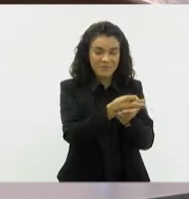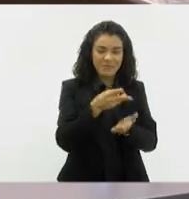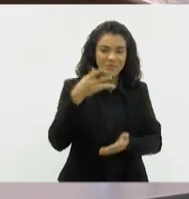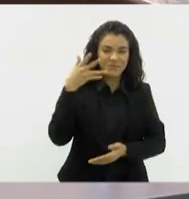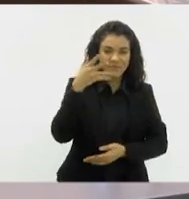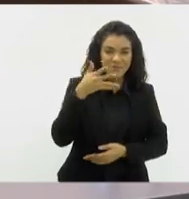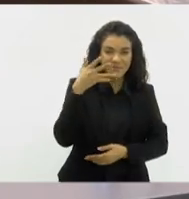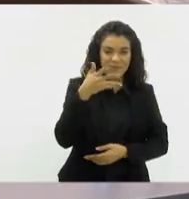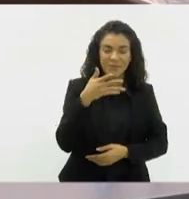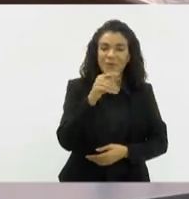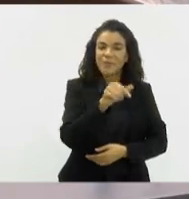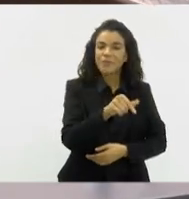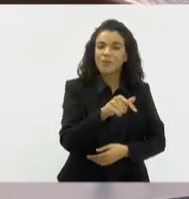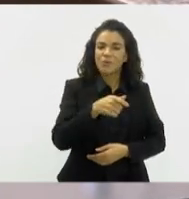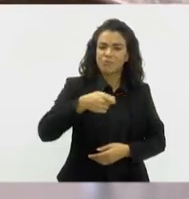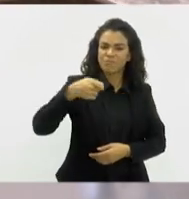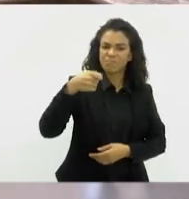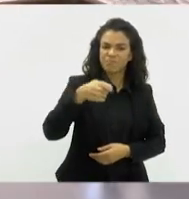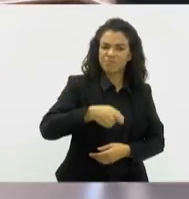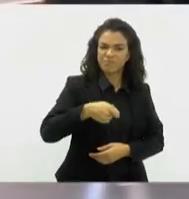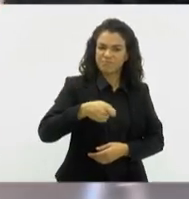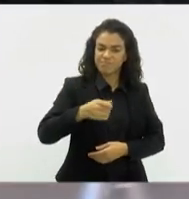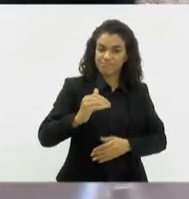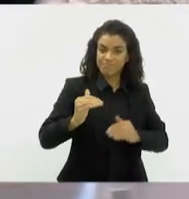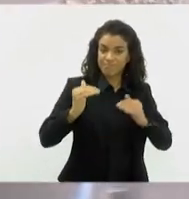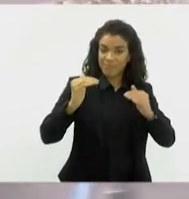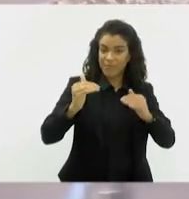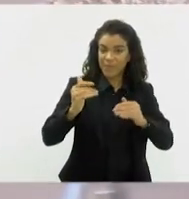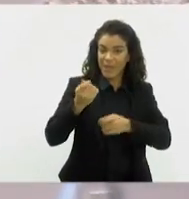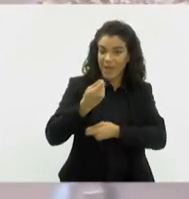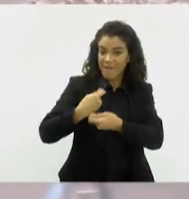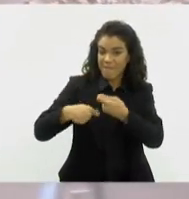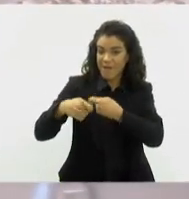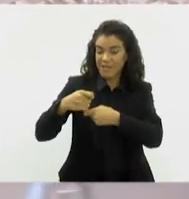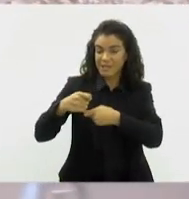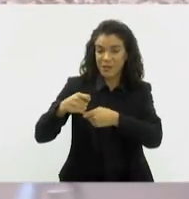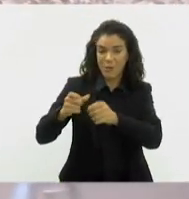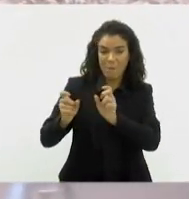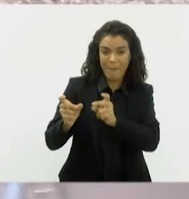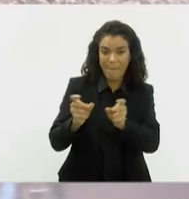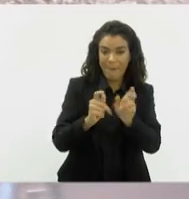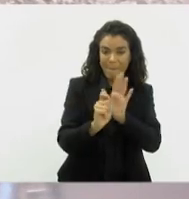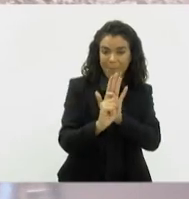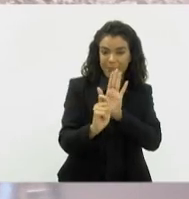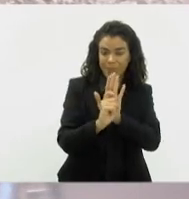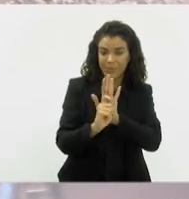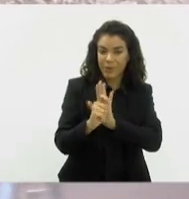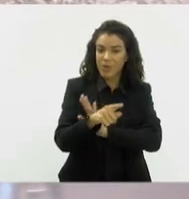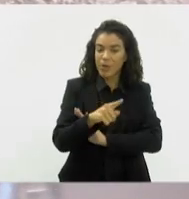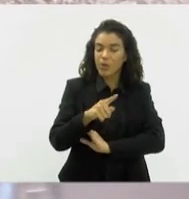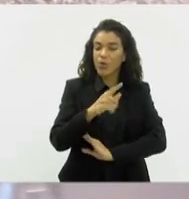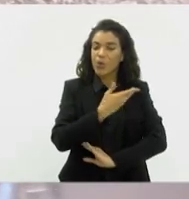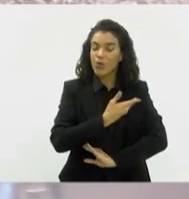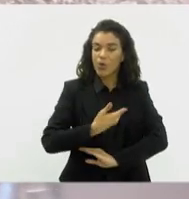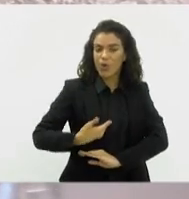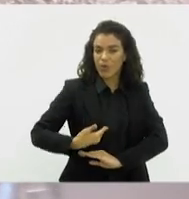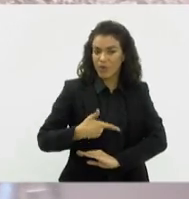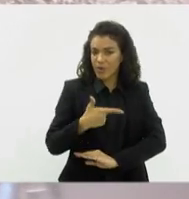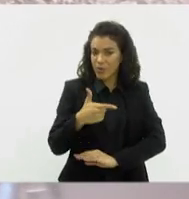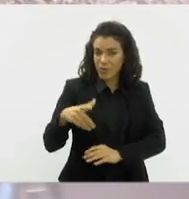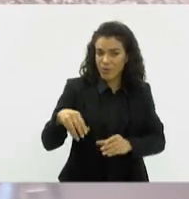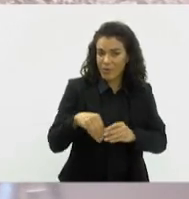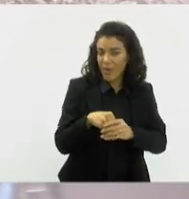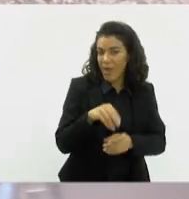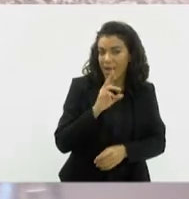O regime autoritário que as facções criminosas colocam dentro desses territórios da qual o Estado muitas vezes não está, é